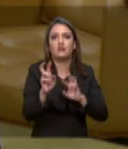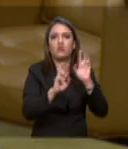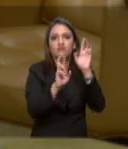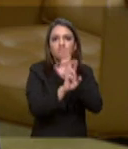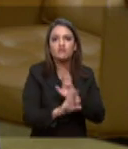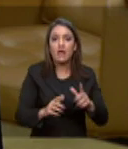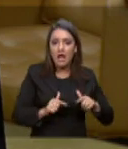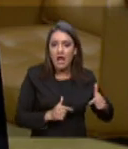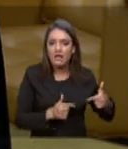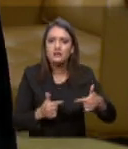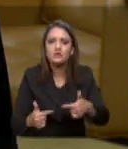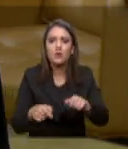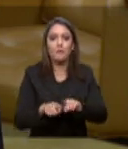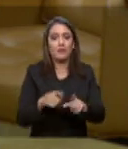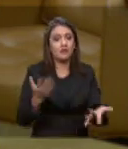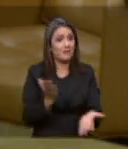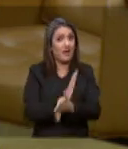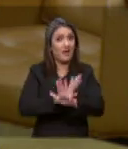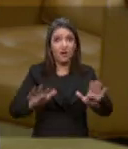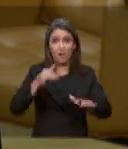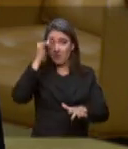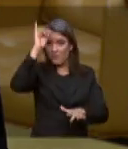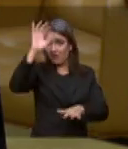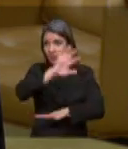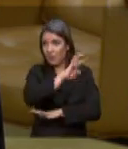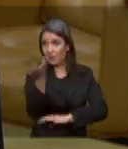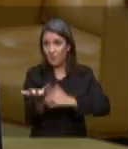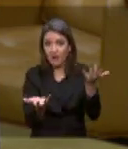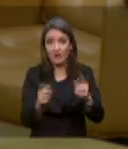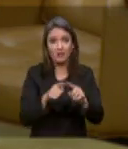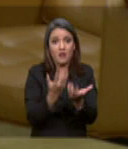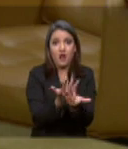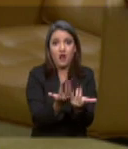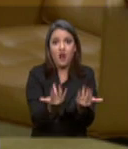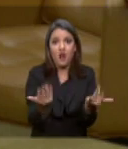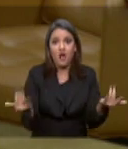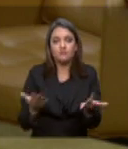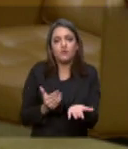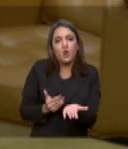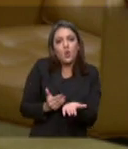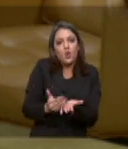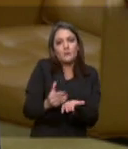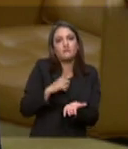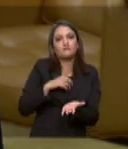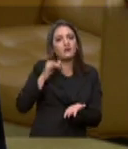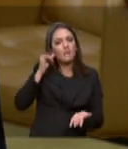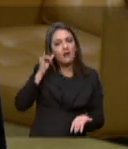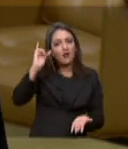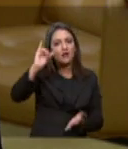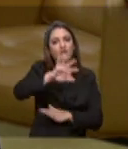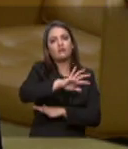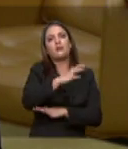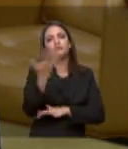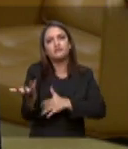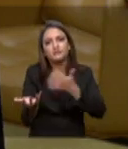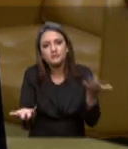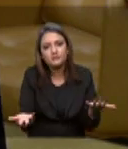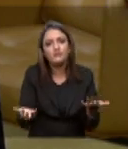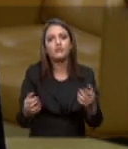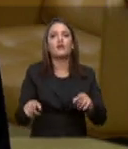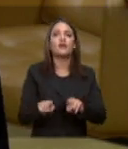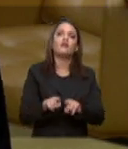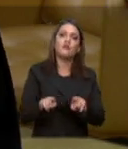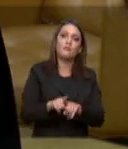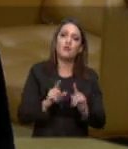de repressão ao desmatamento ilegal e incêndios florestais, que são os primeiros passos para combater a derrubada de vegetação nativa e,